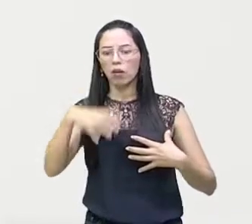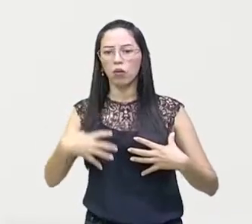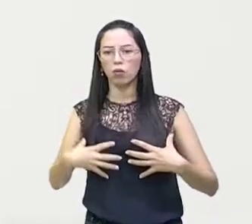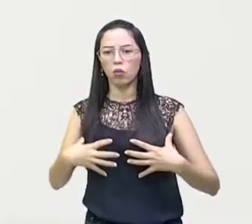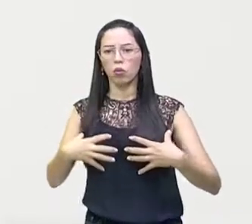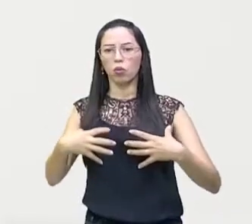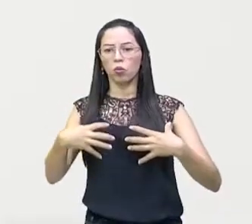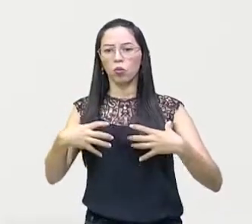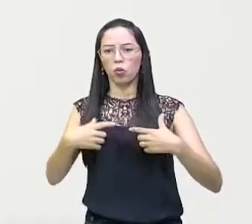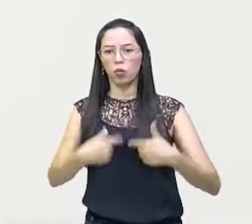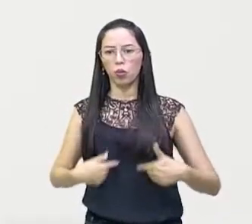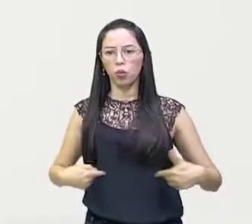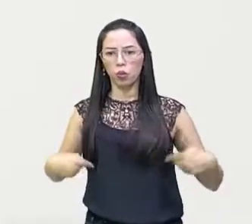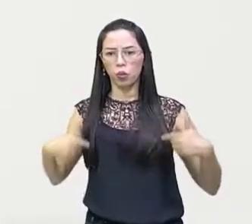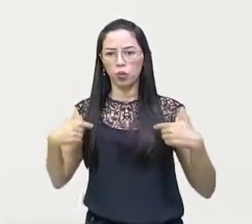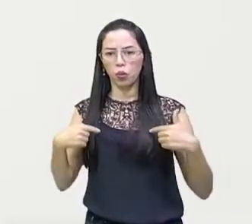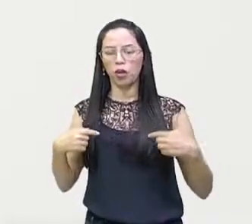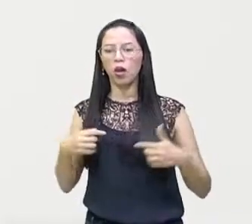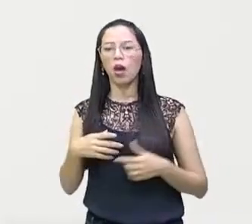ó,